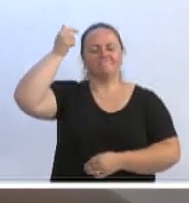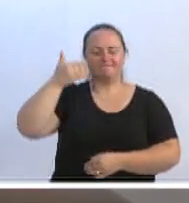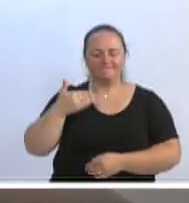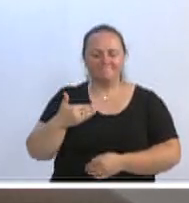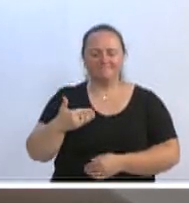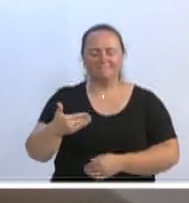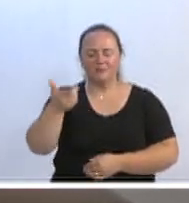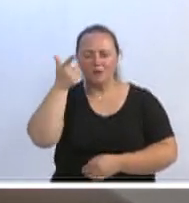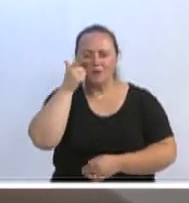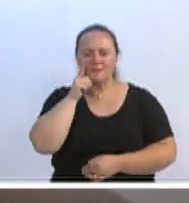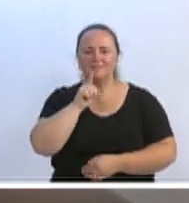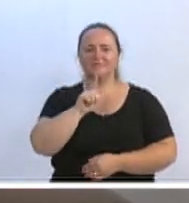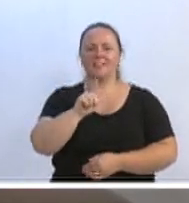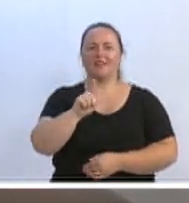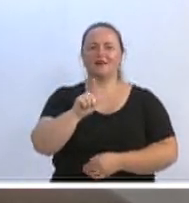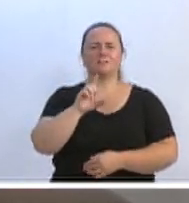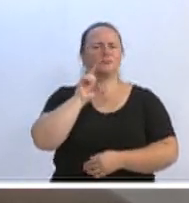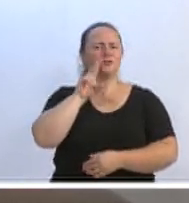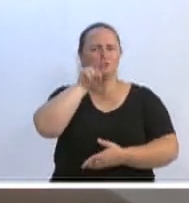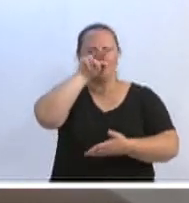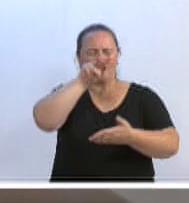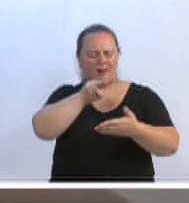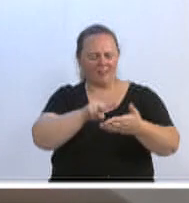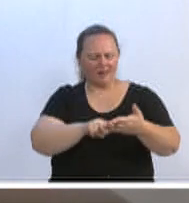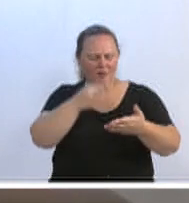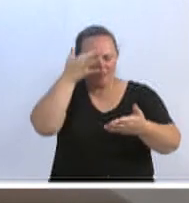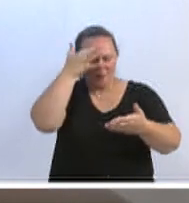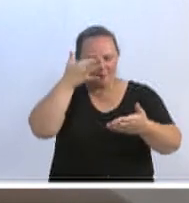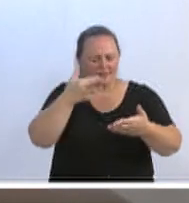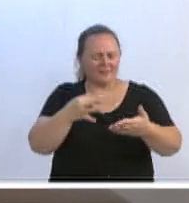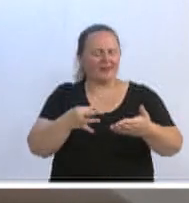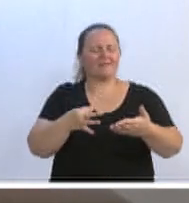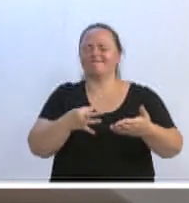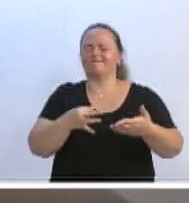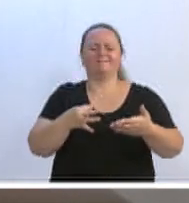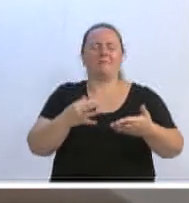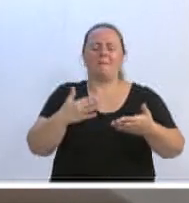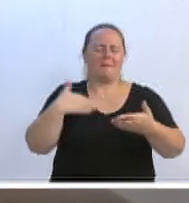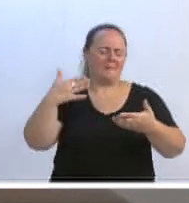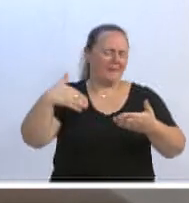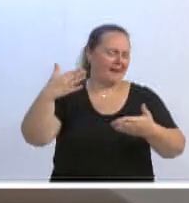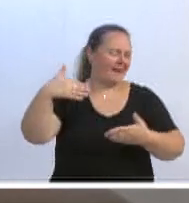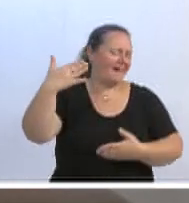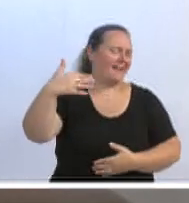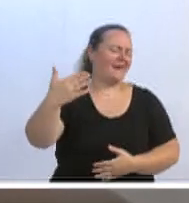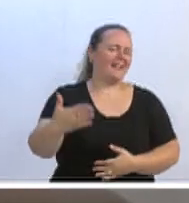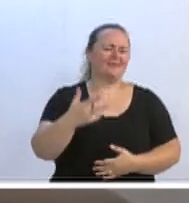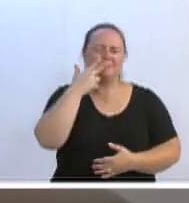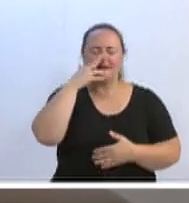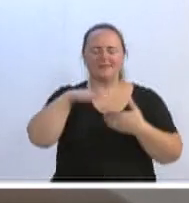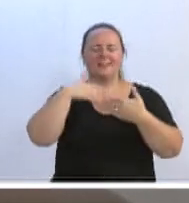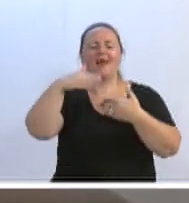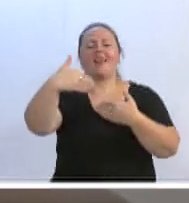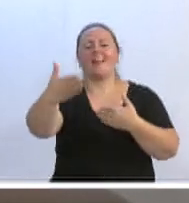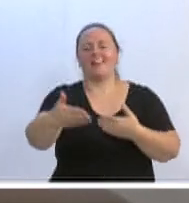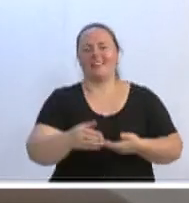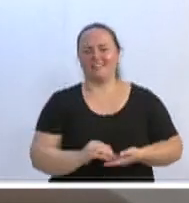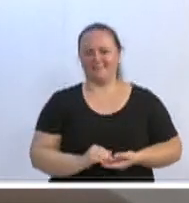ele te leva além da razão, além da letra, né?